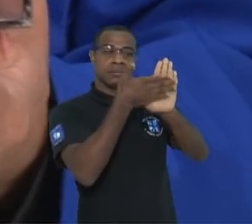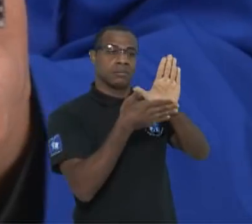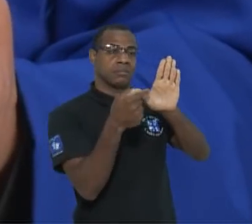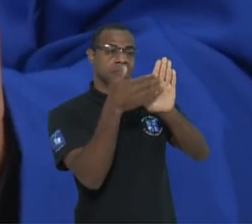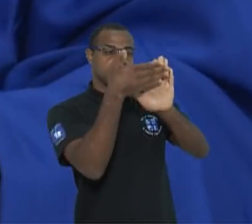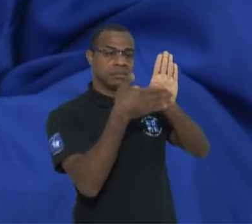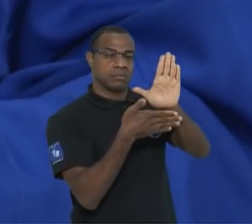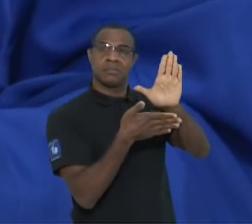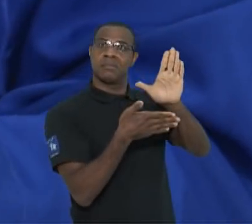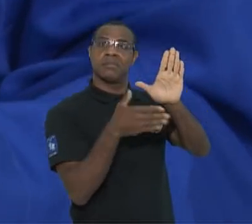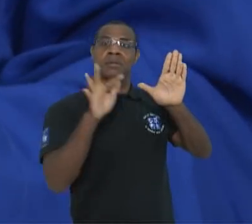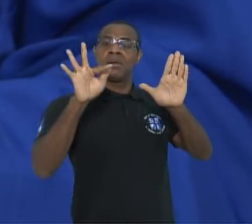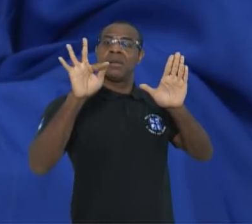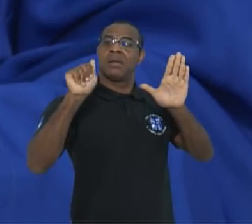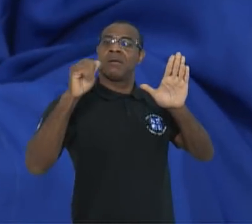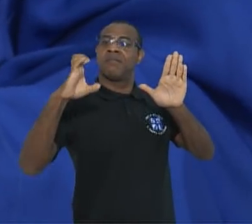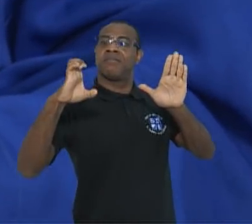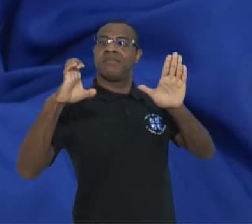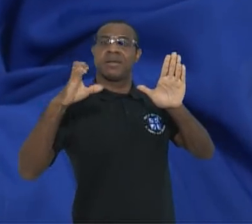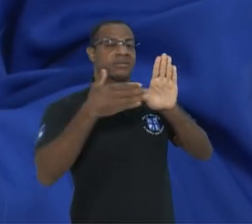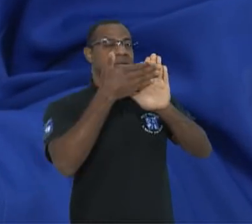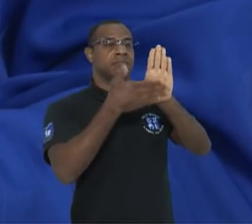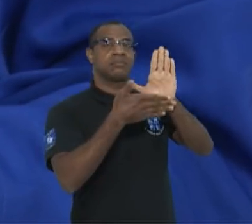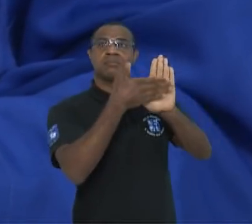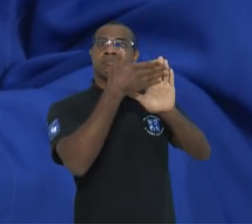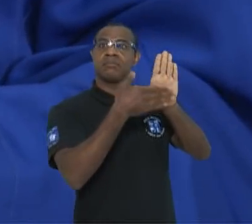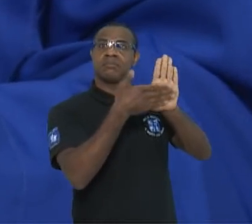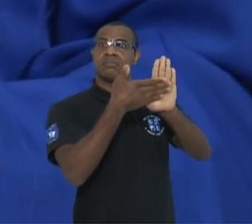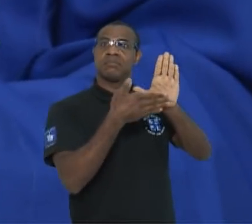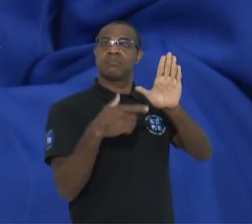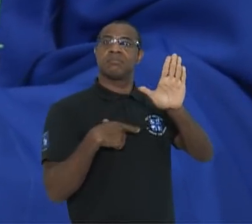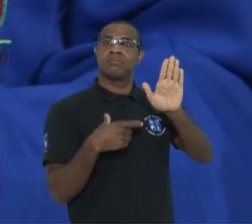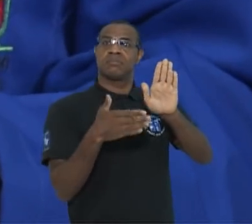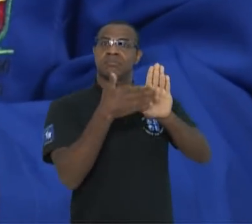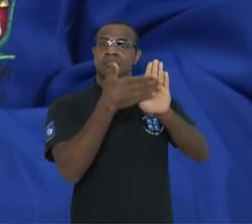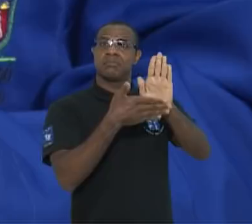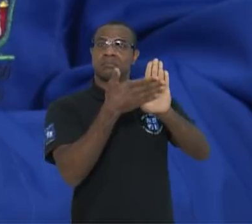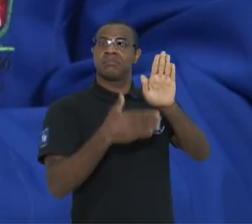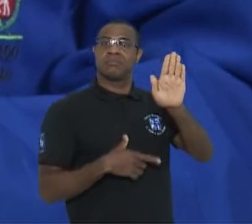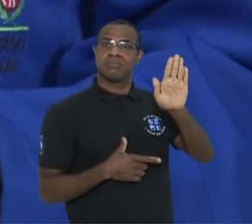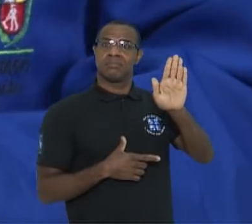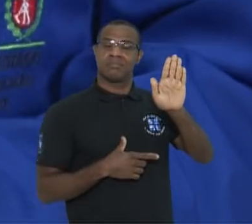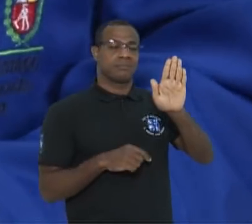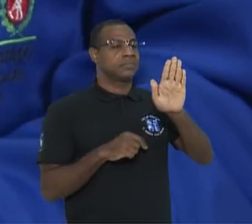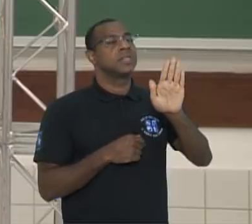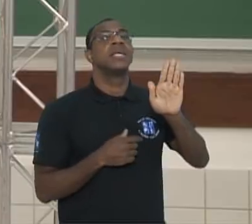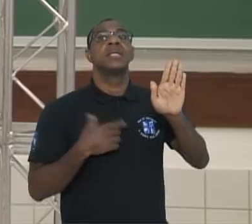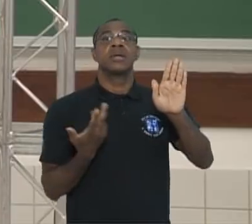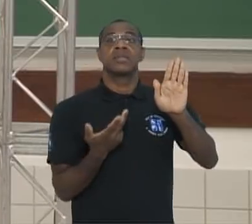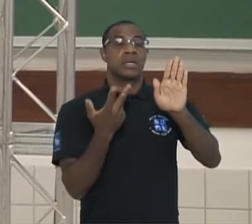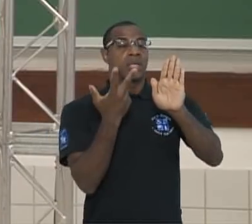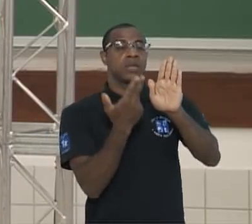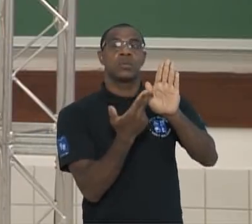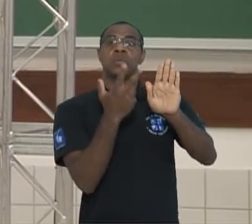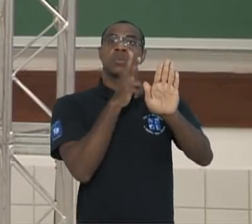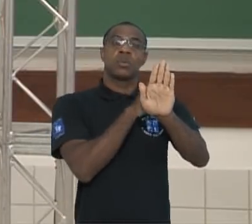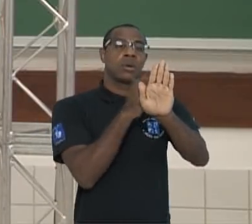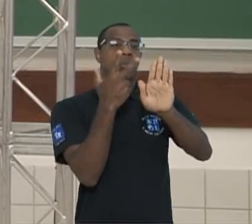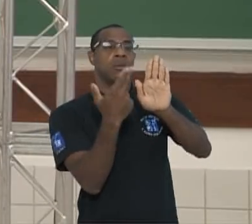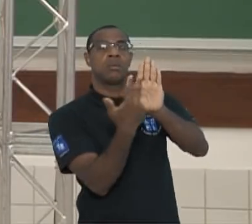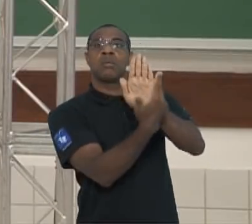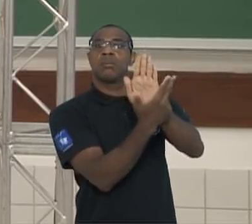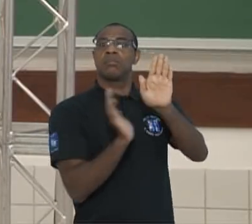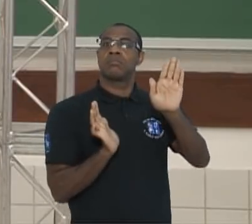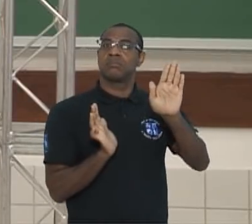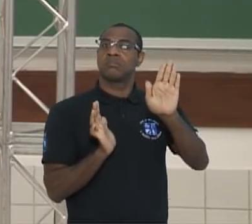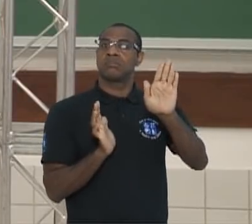dimensões sejam diferentes. Pelo menos uma delas sendo diferente, já não é um cubo, correto? E como que calcula-se o